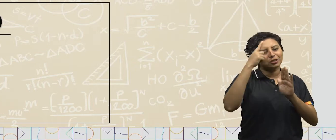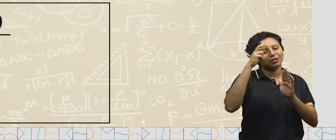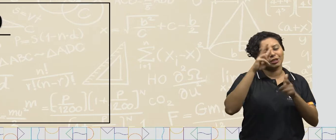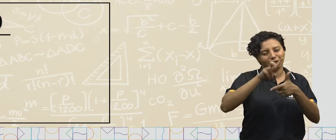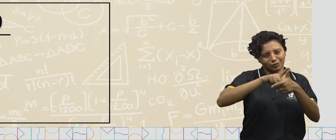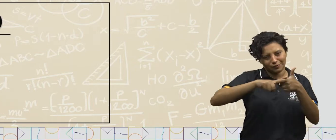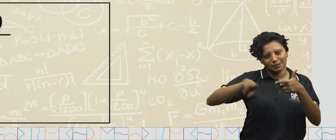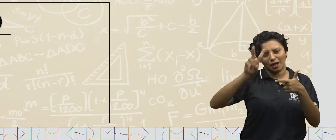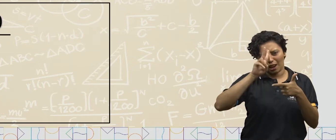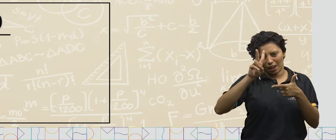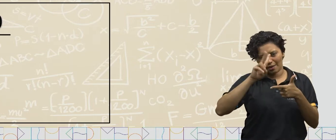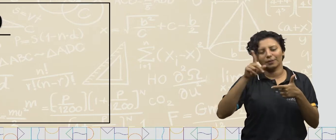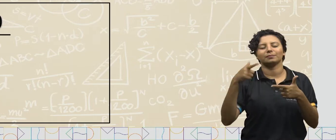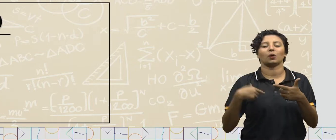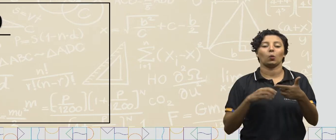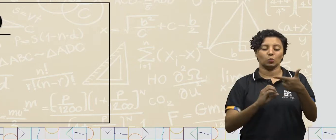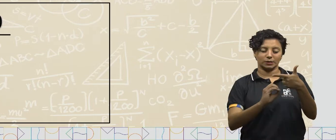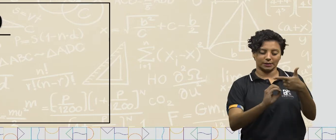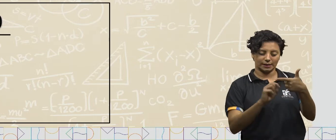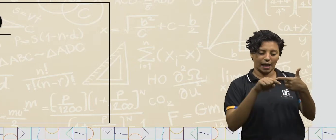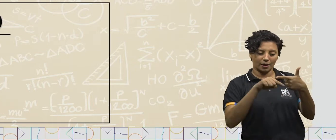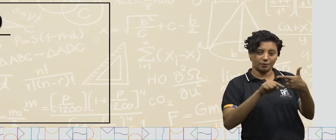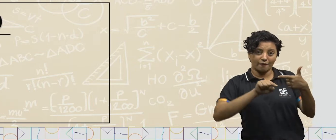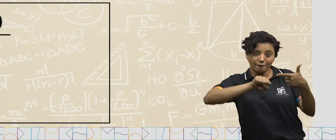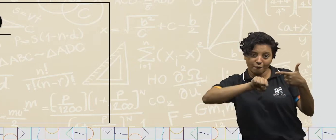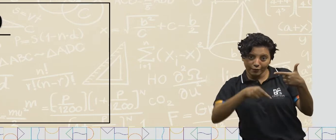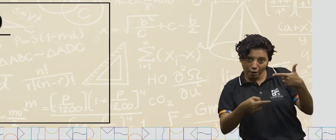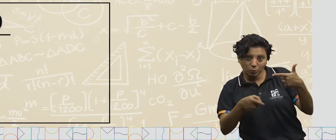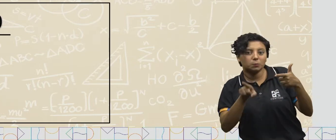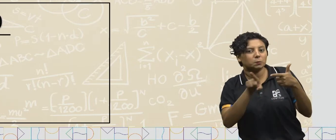divisão, colocamos um 0 no final do